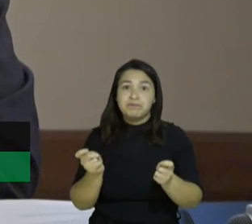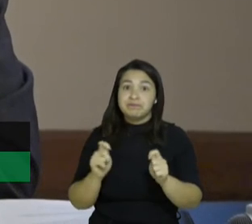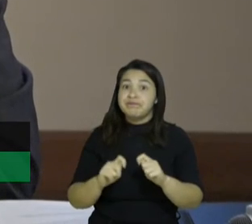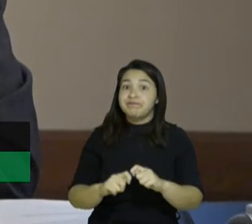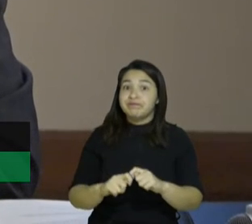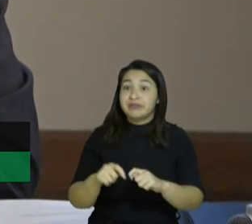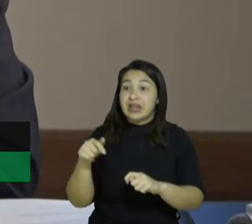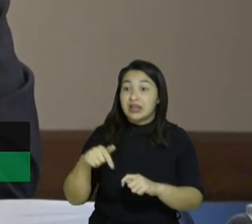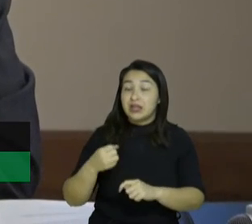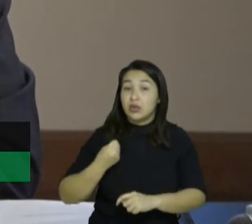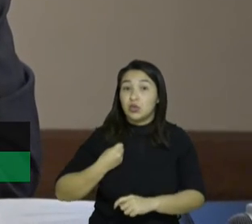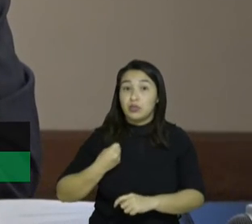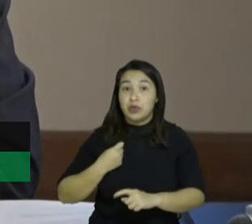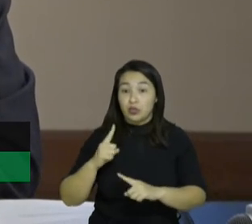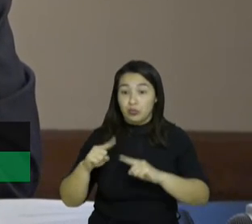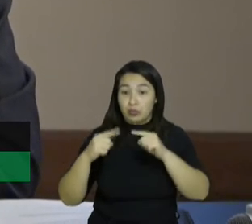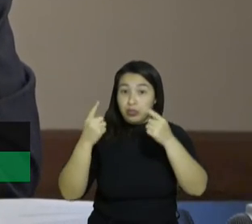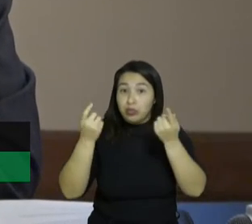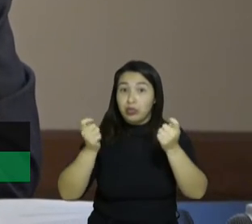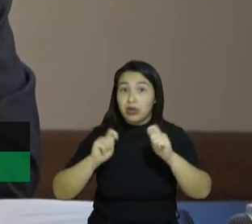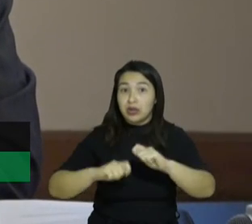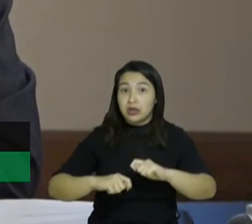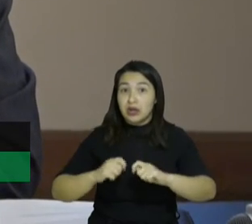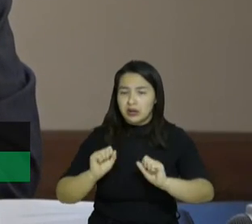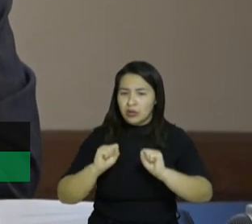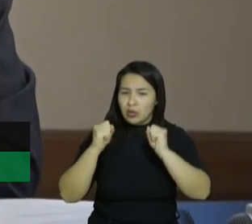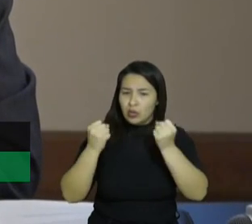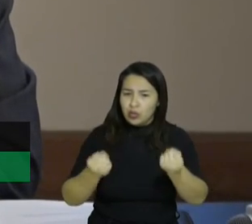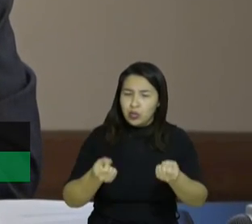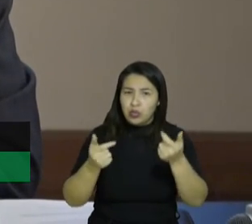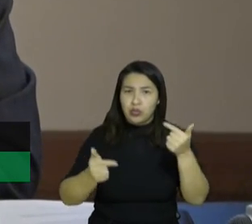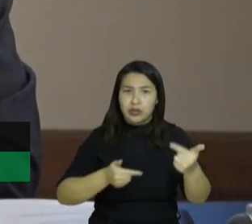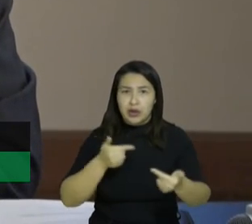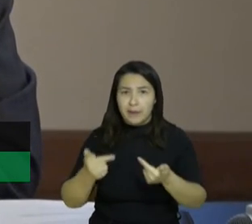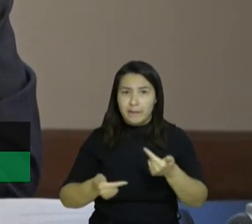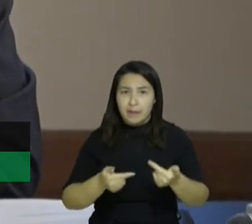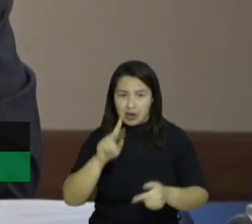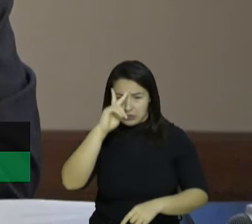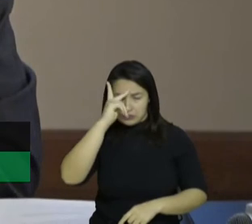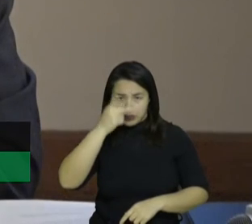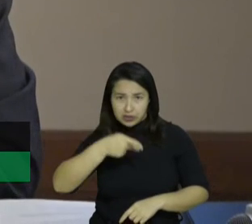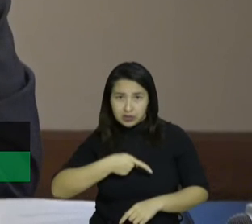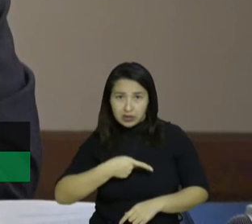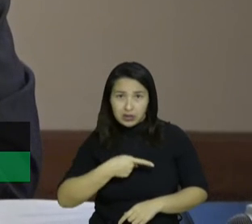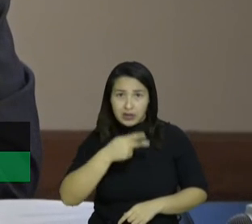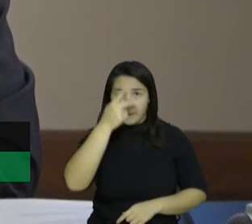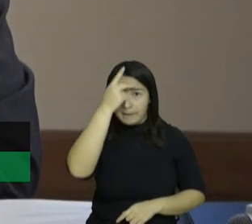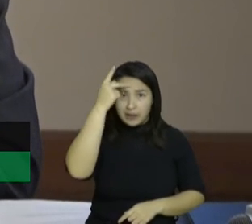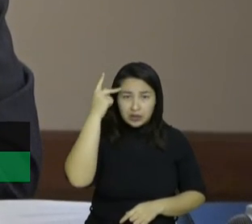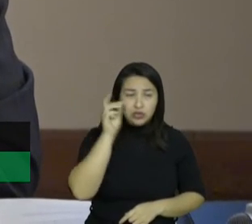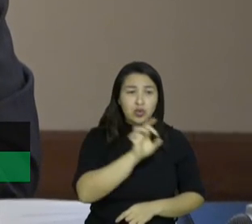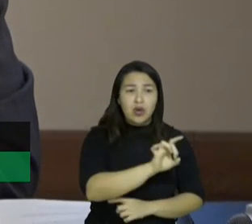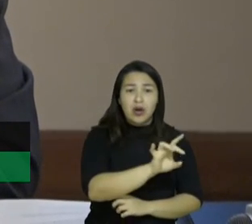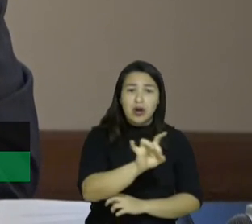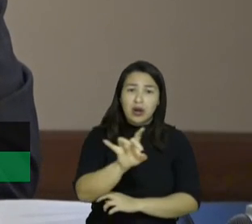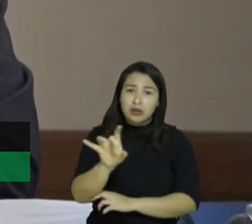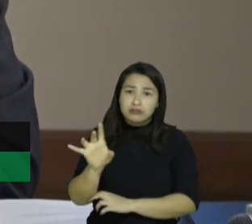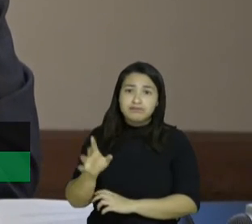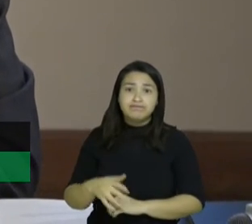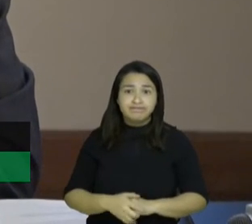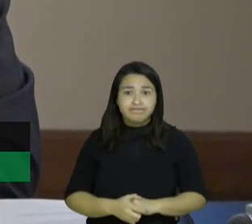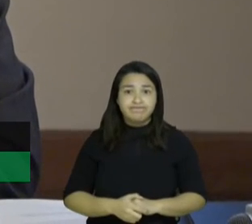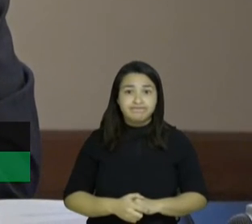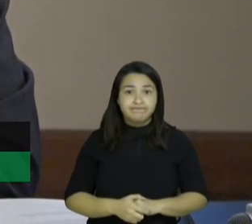fantasticamente superior através do empenho do trabalho muito individual eh em e e transpondo-se